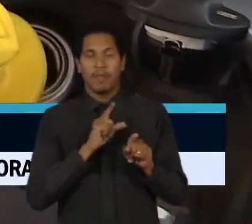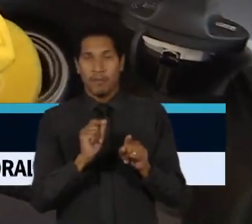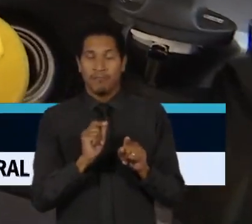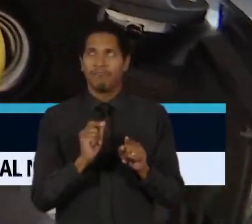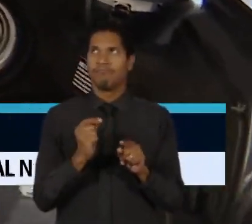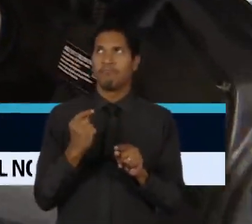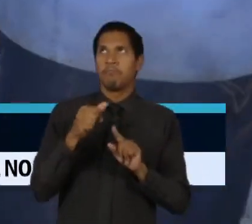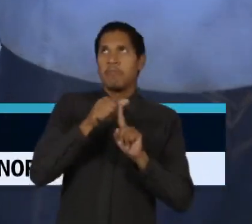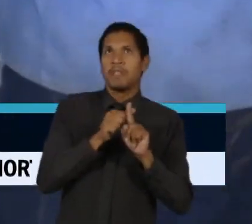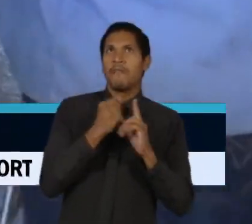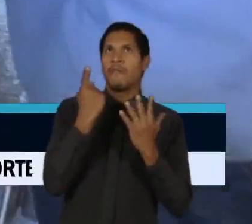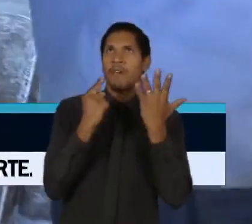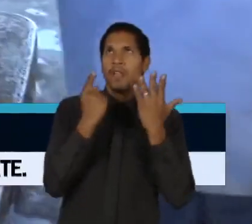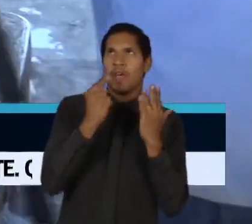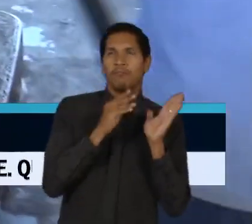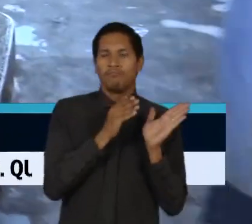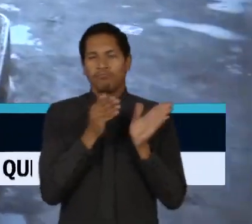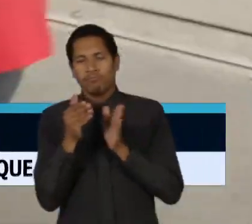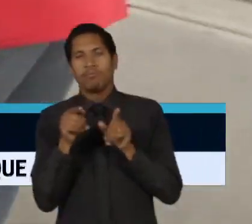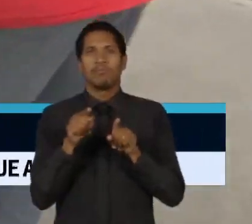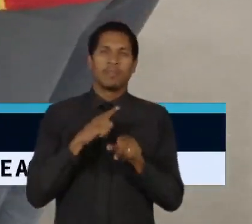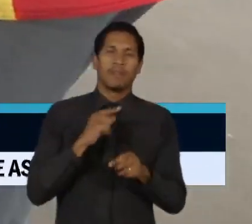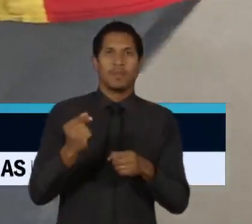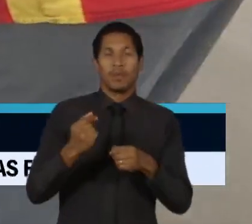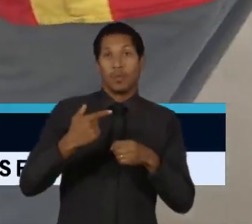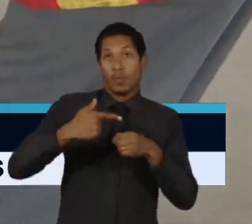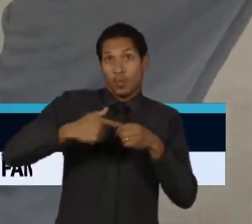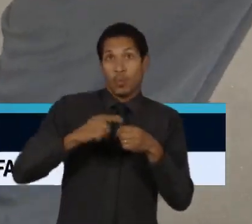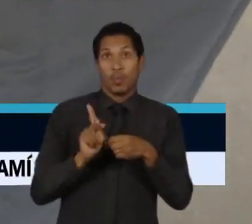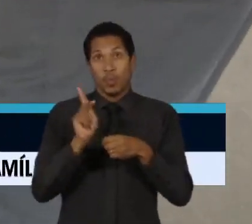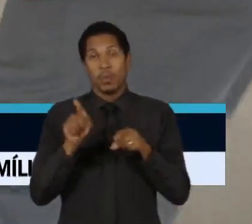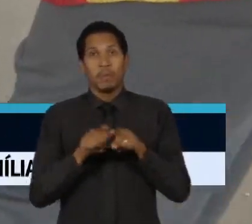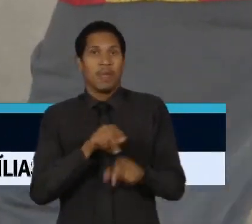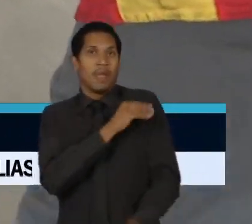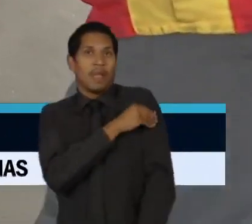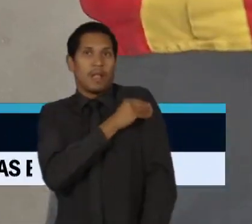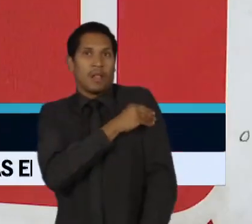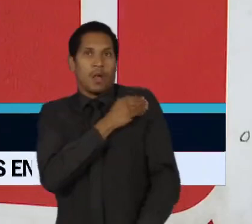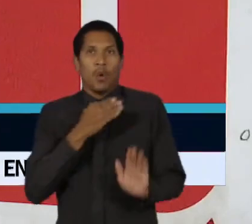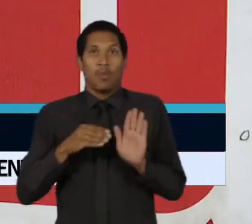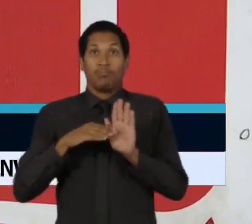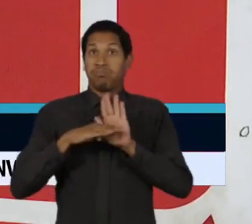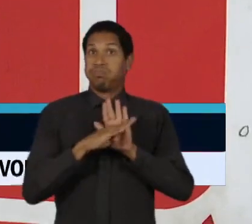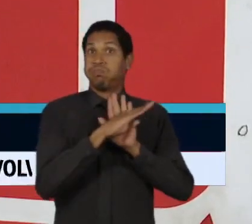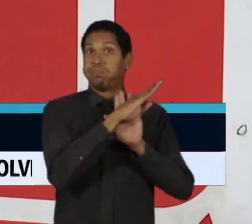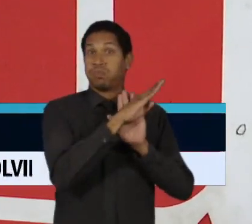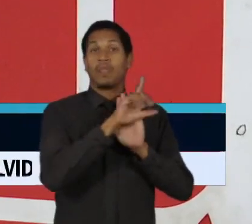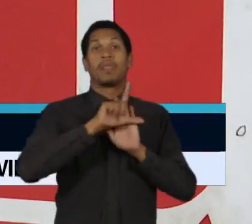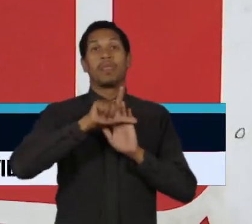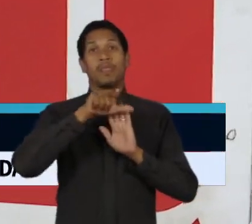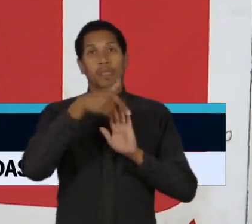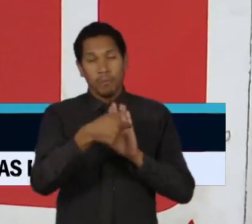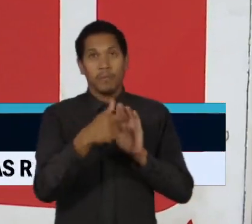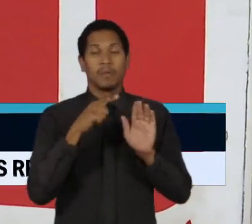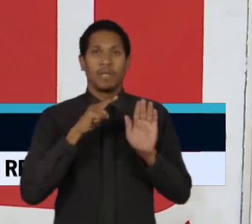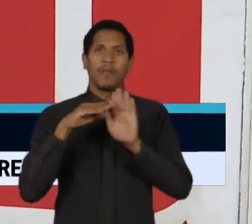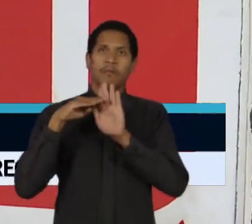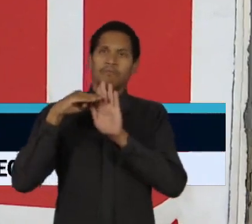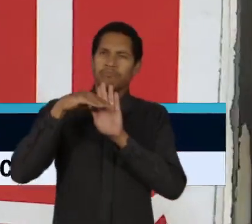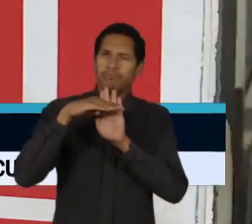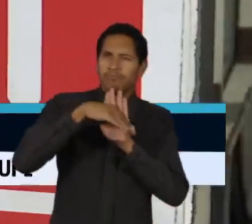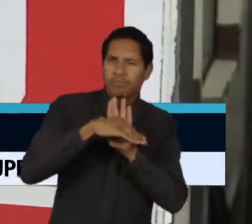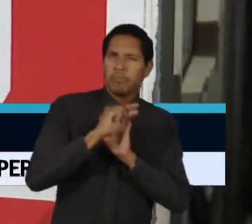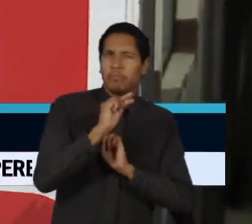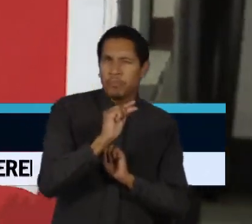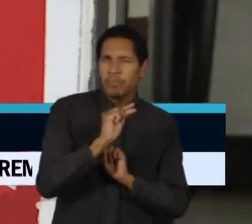fim de fevereiro, fez o litro da gasolina e do etanol subir para os consumidores. Mas a queda, ainda que pequenininha,